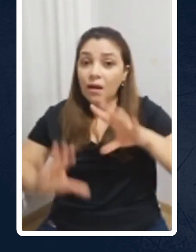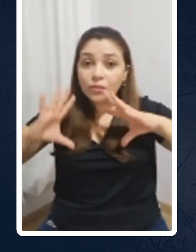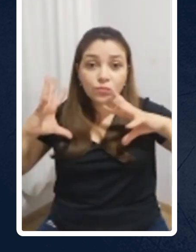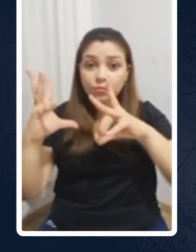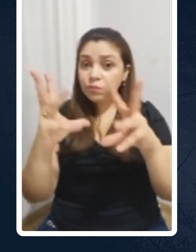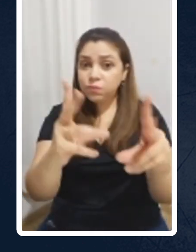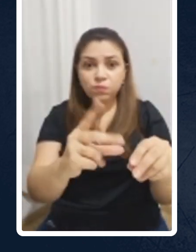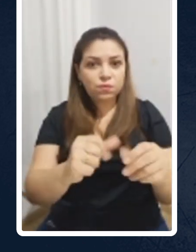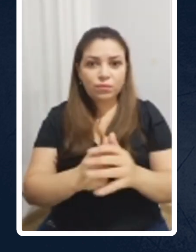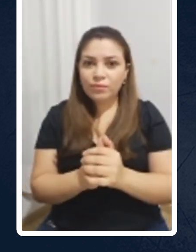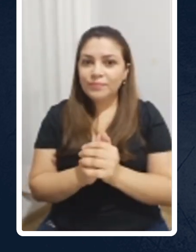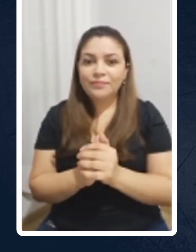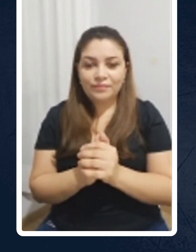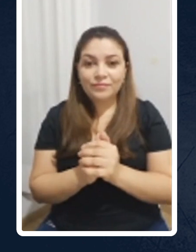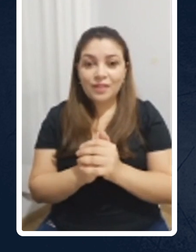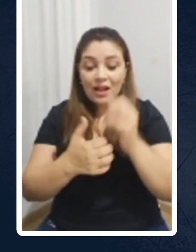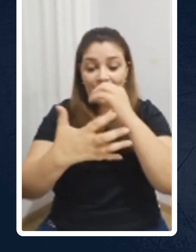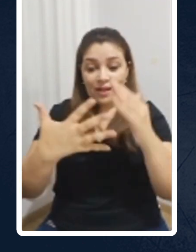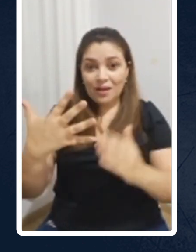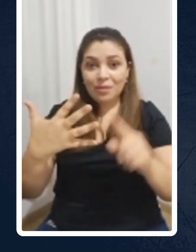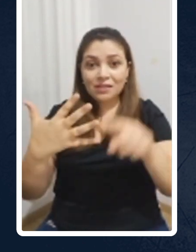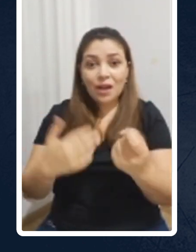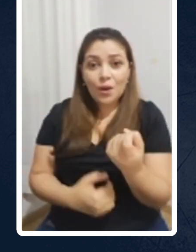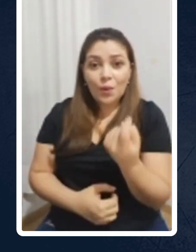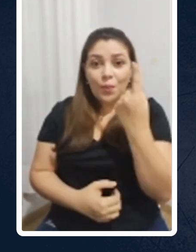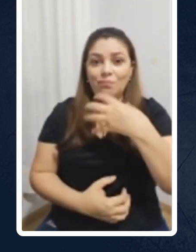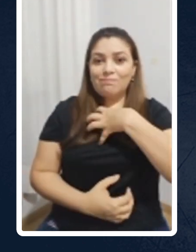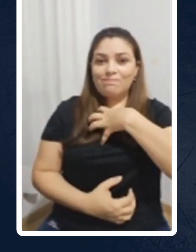Libras é uma bandeira. Seja Libras é uma bandeira.